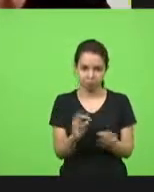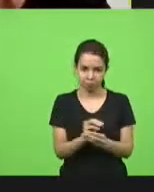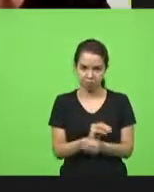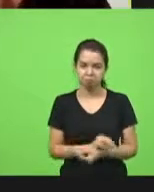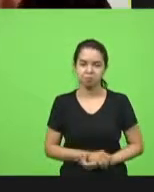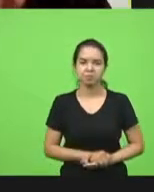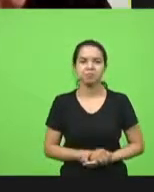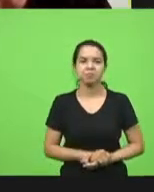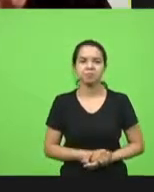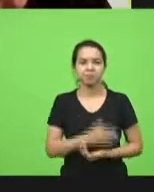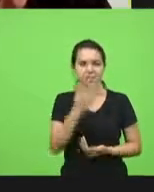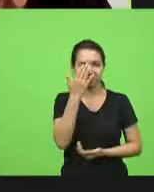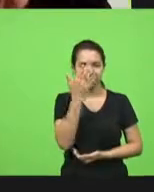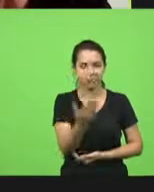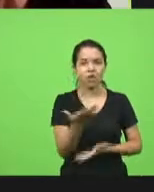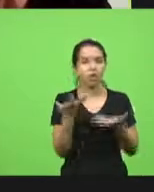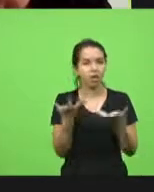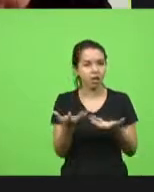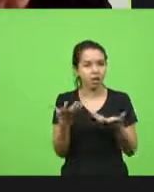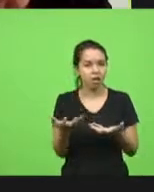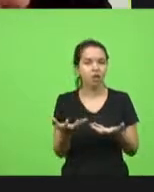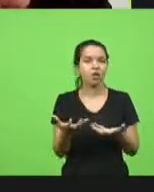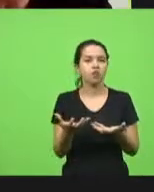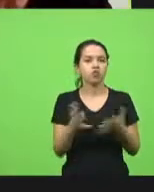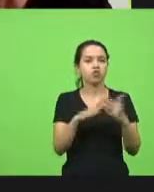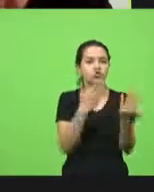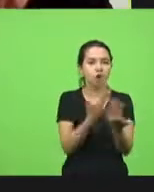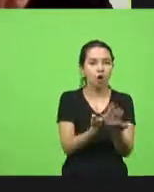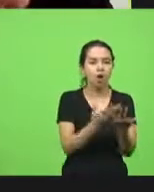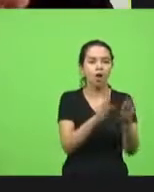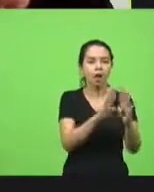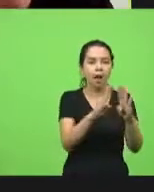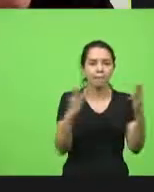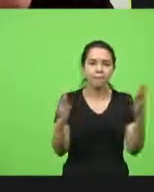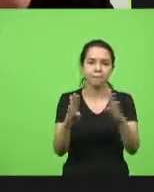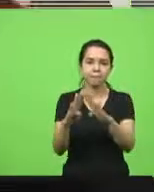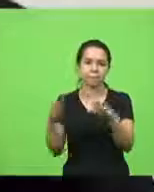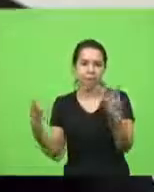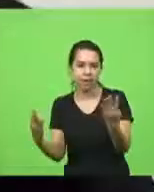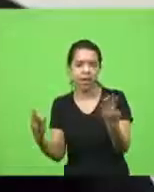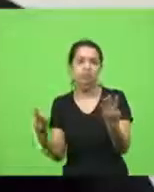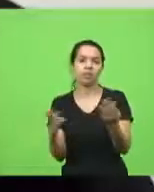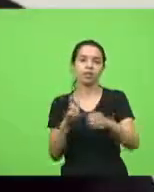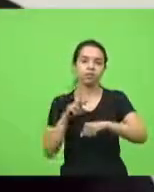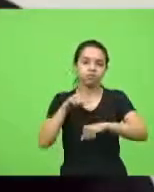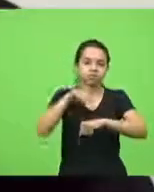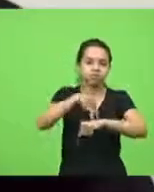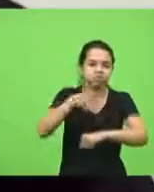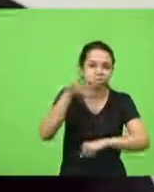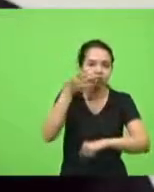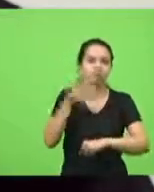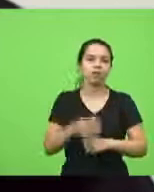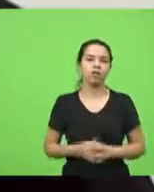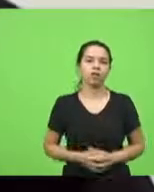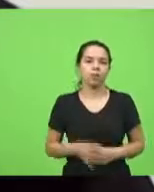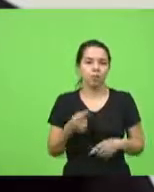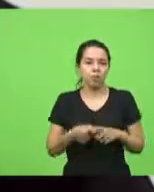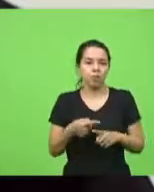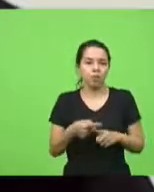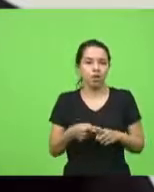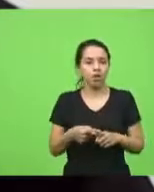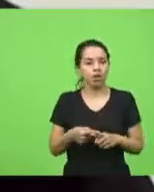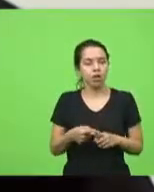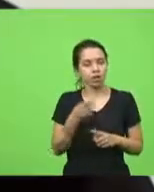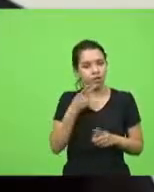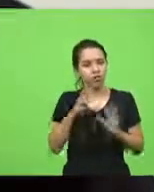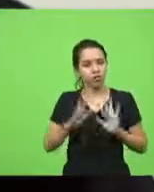obrigada, presidente. Quero muito que a gente tenha as escolas abertas presencialmente, porque, como falei, nada